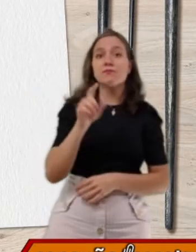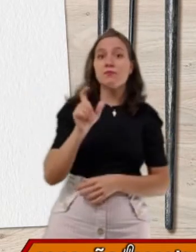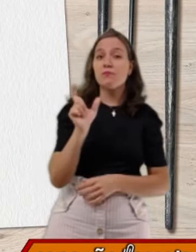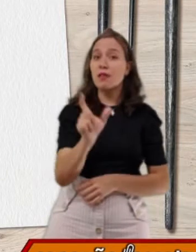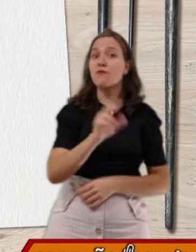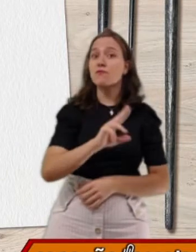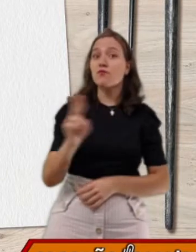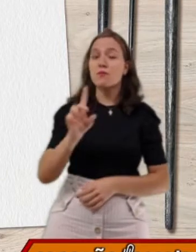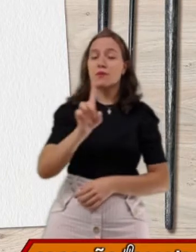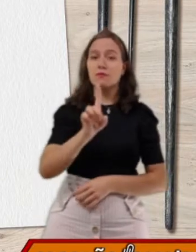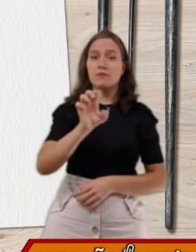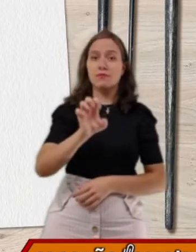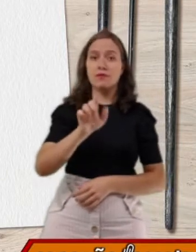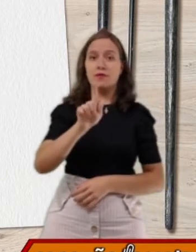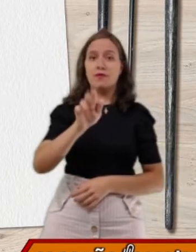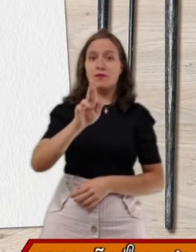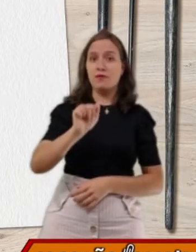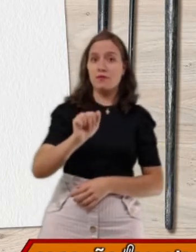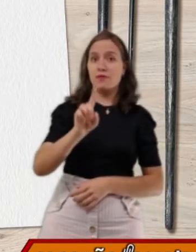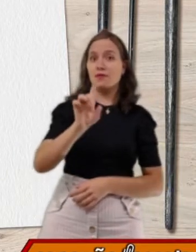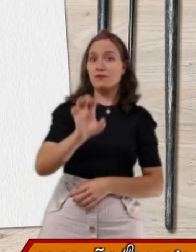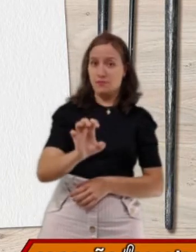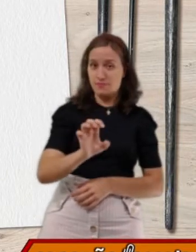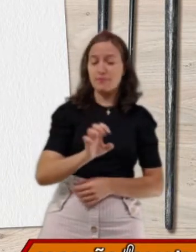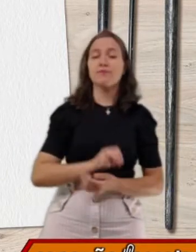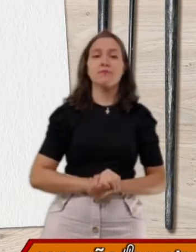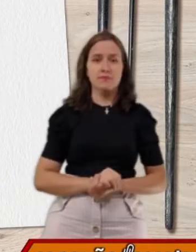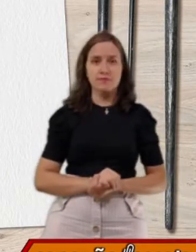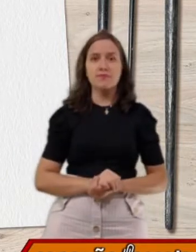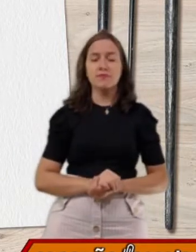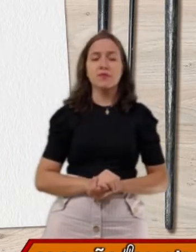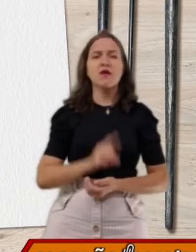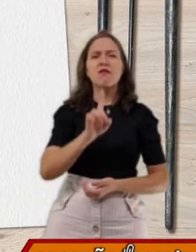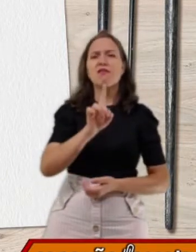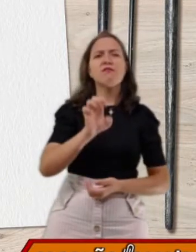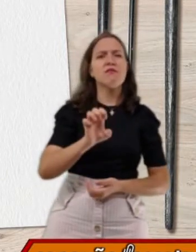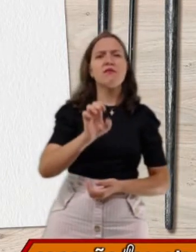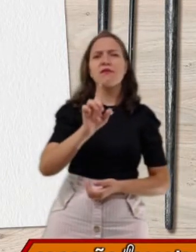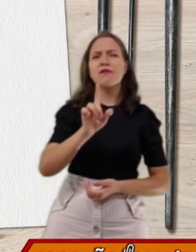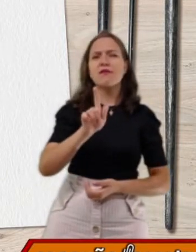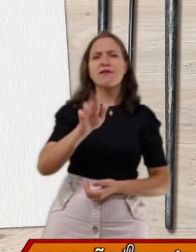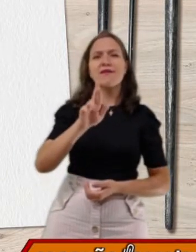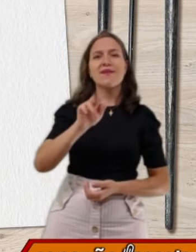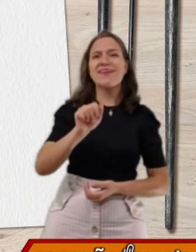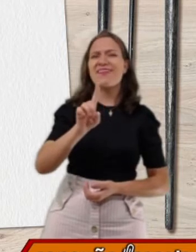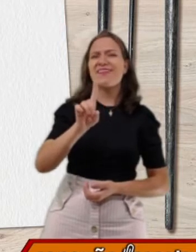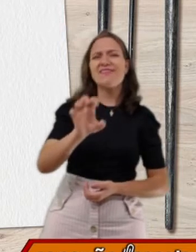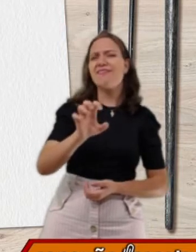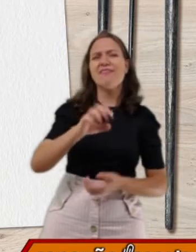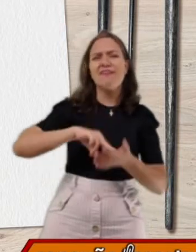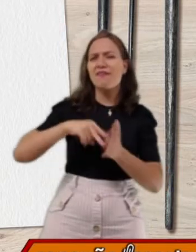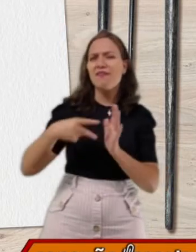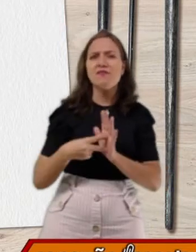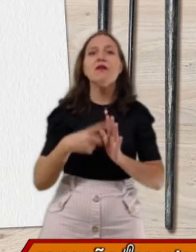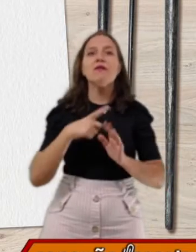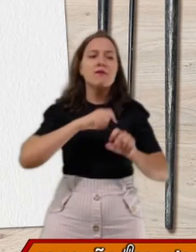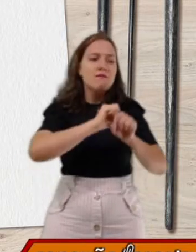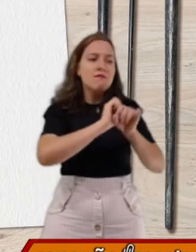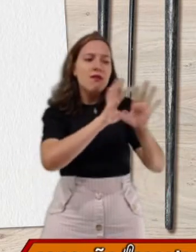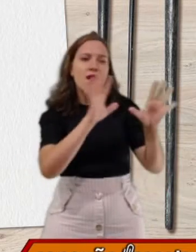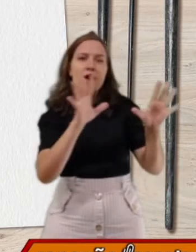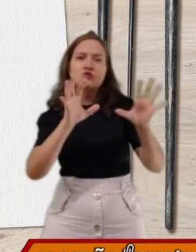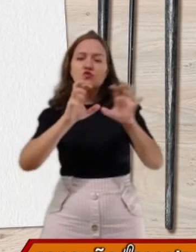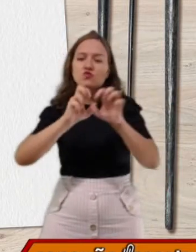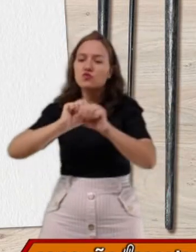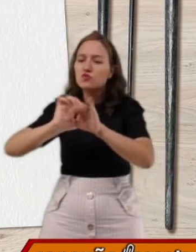a gente palavrinha princesa vamos lá vamos ficar muito chique hoje fala tem prender gente degradê são os vários